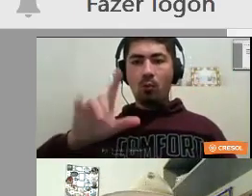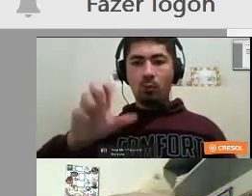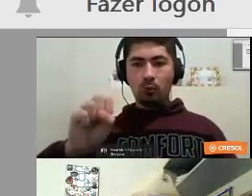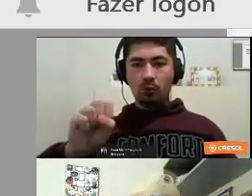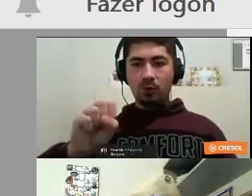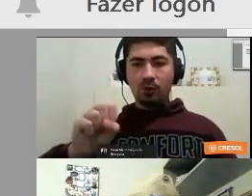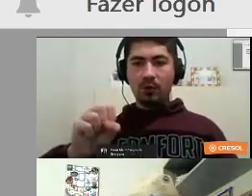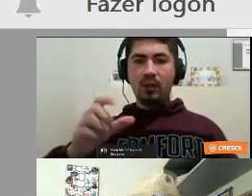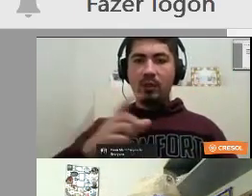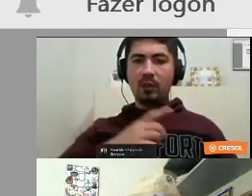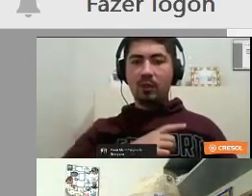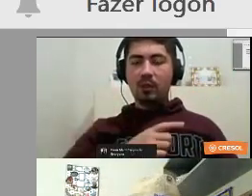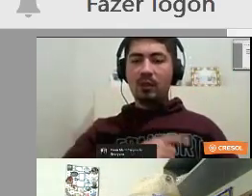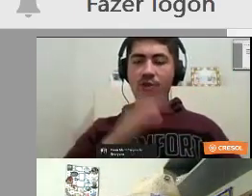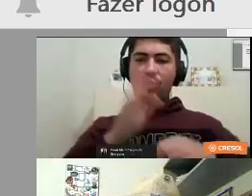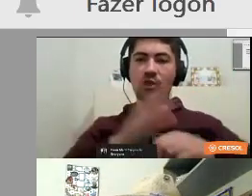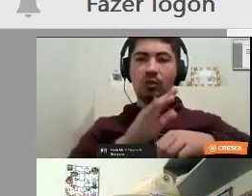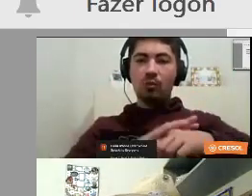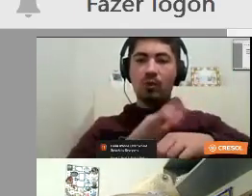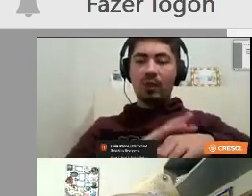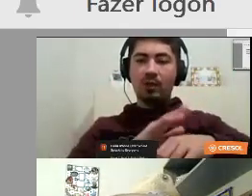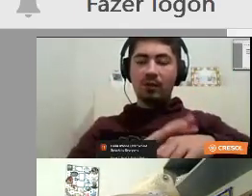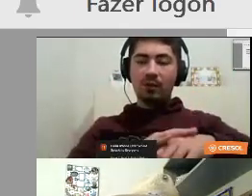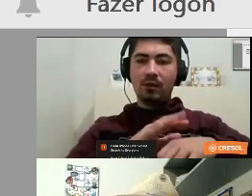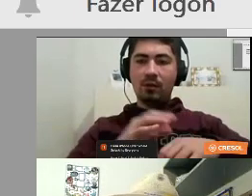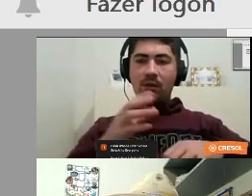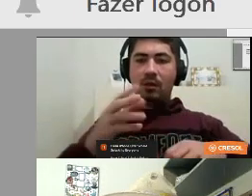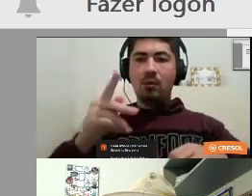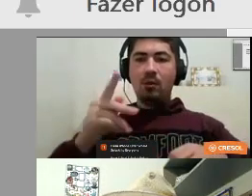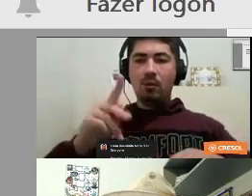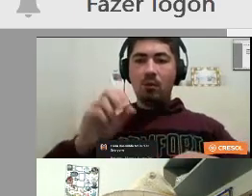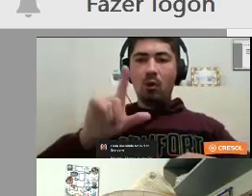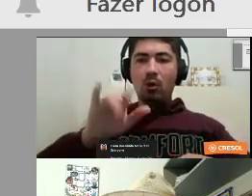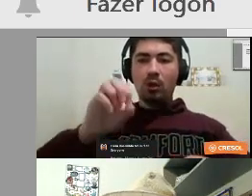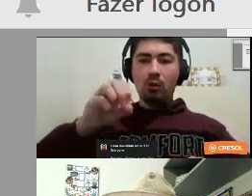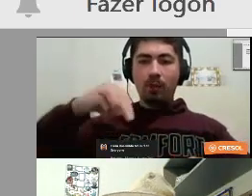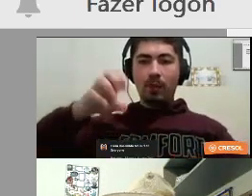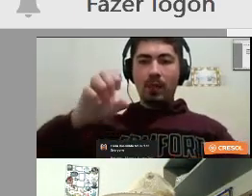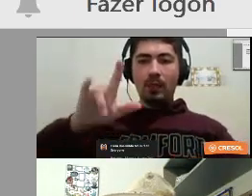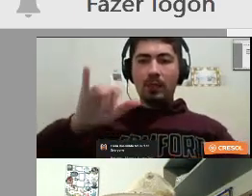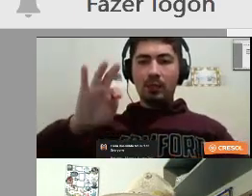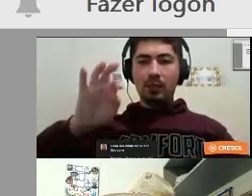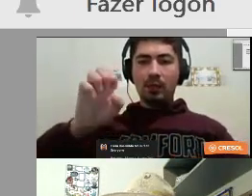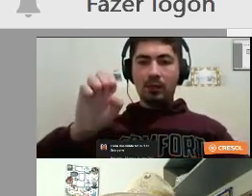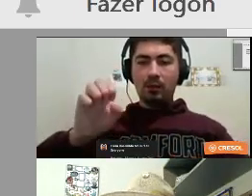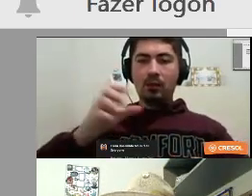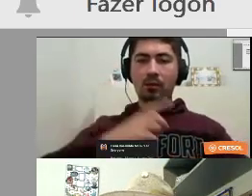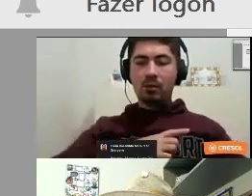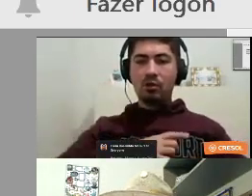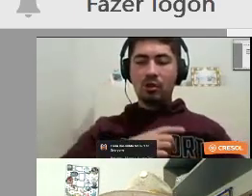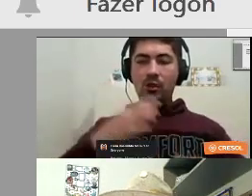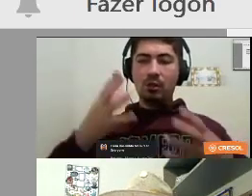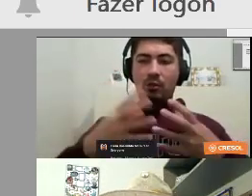em 1979, nas Filipinas, quando o governo de Filipinas, juntamente com